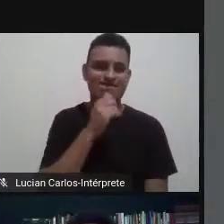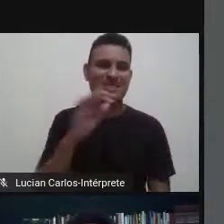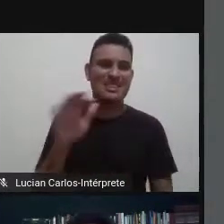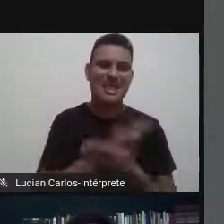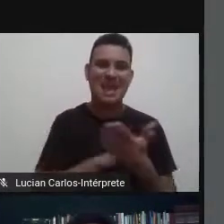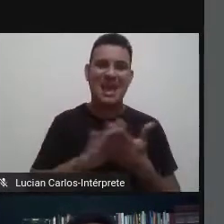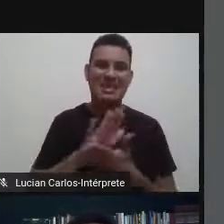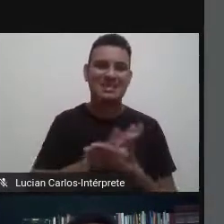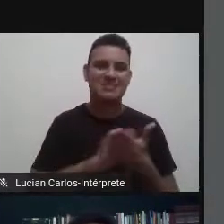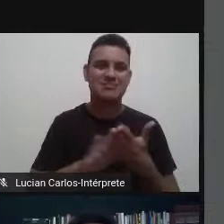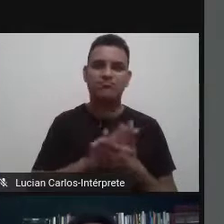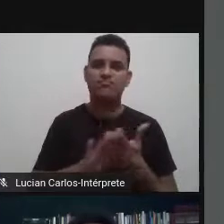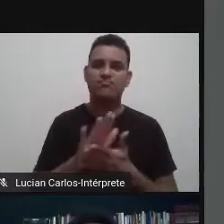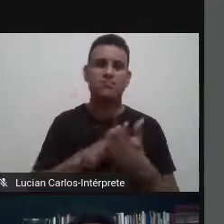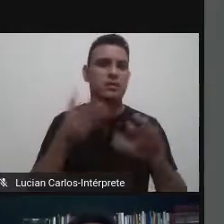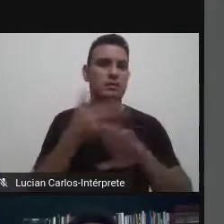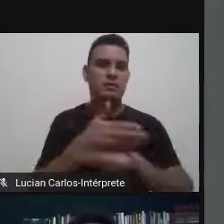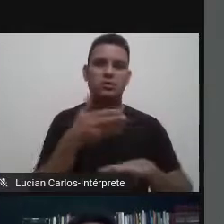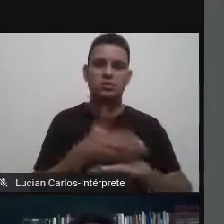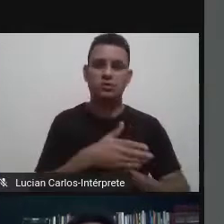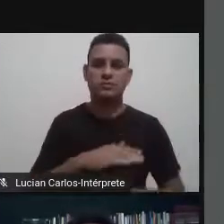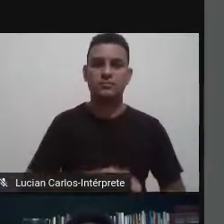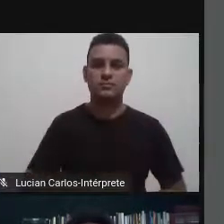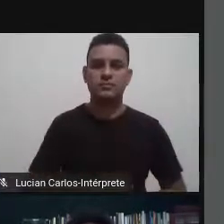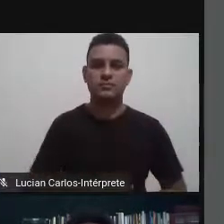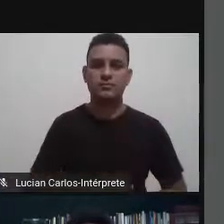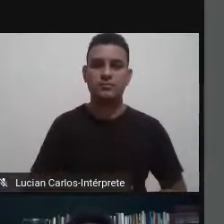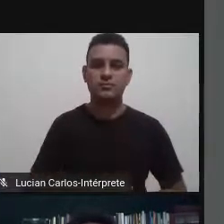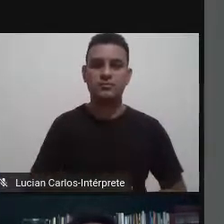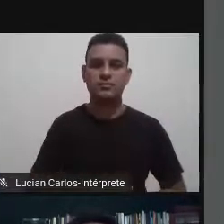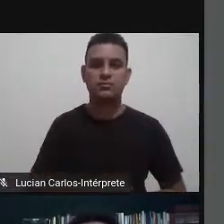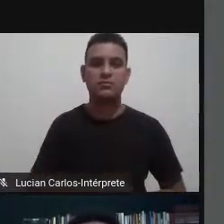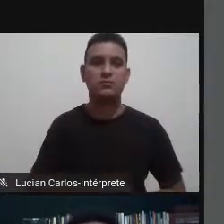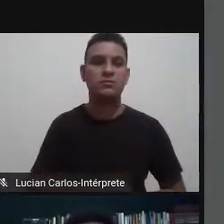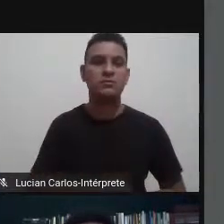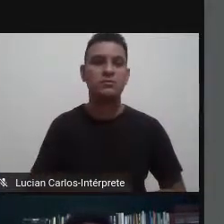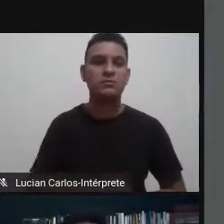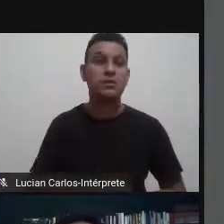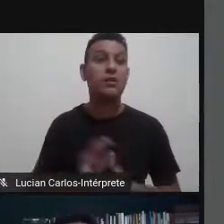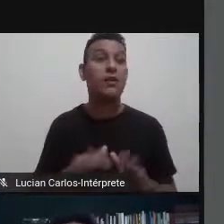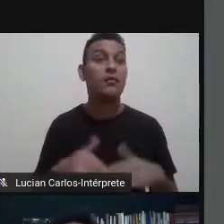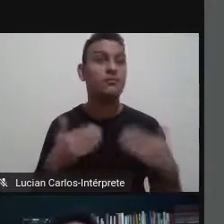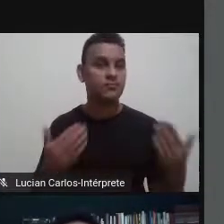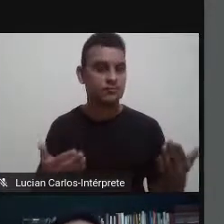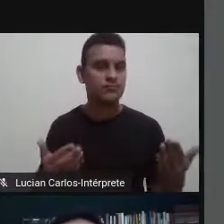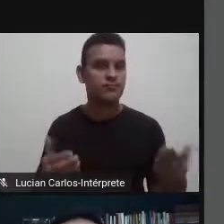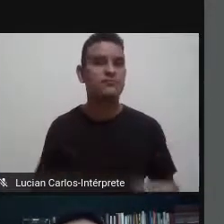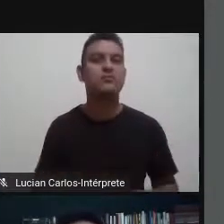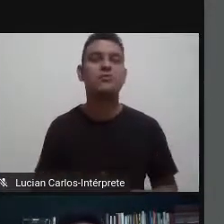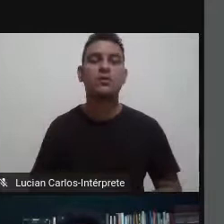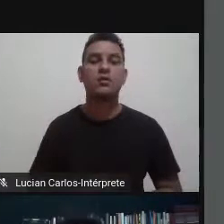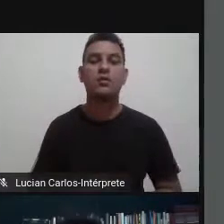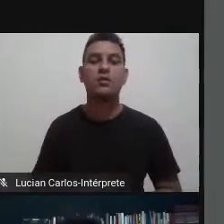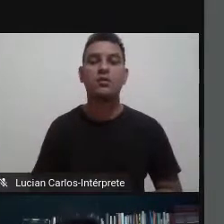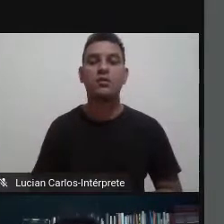acesso nenhum. E aí, a partir do momento que nós